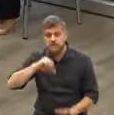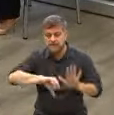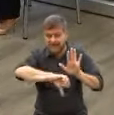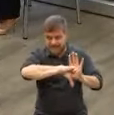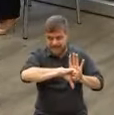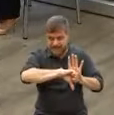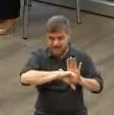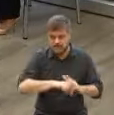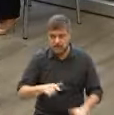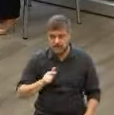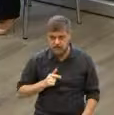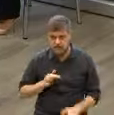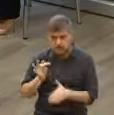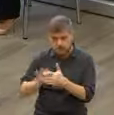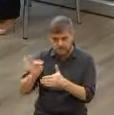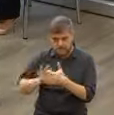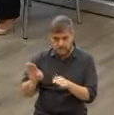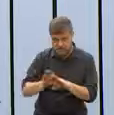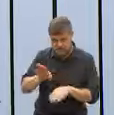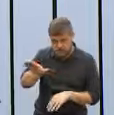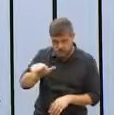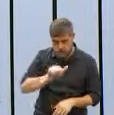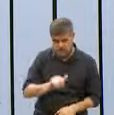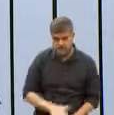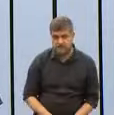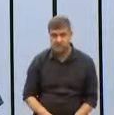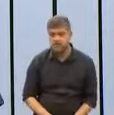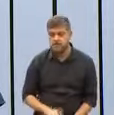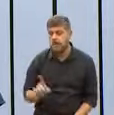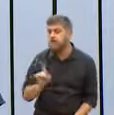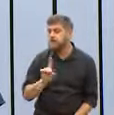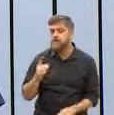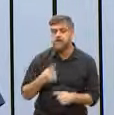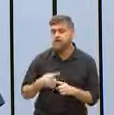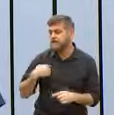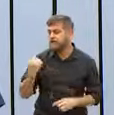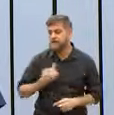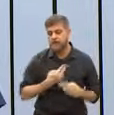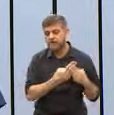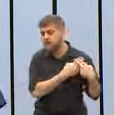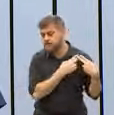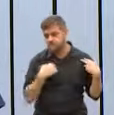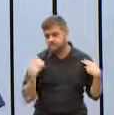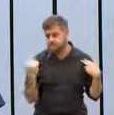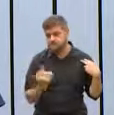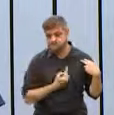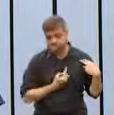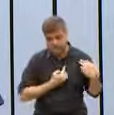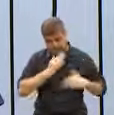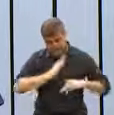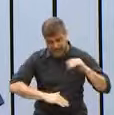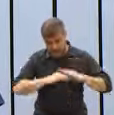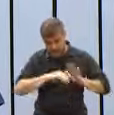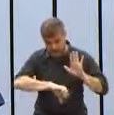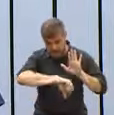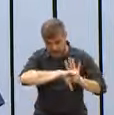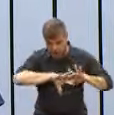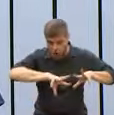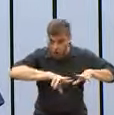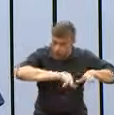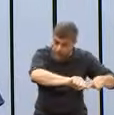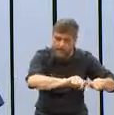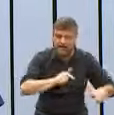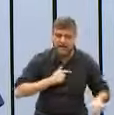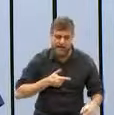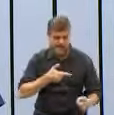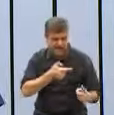Conselho Tutelar também é acionado? Não, porque já não seria a nossa atribuição. O ato infracional, que é do